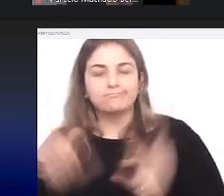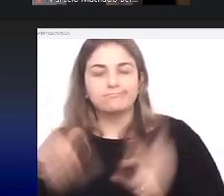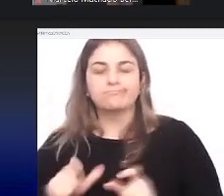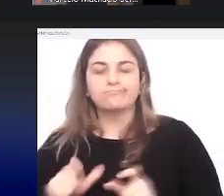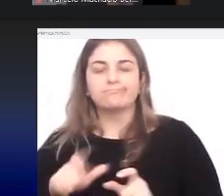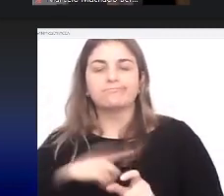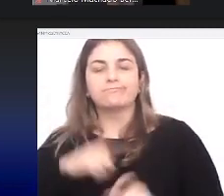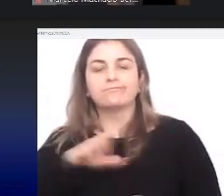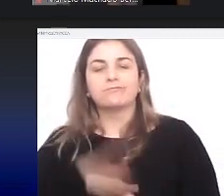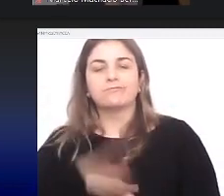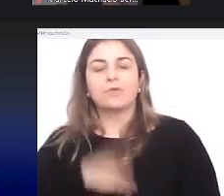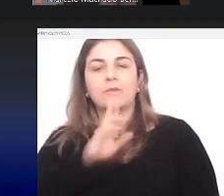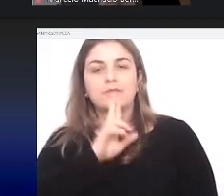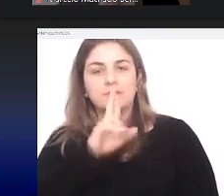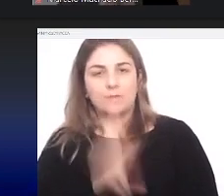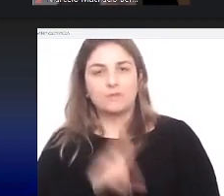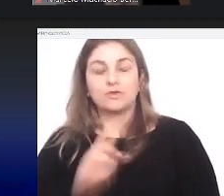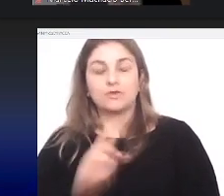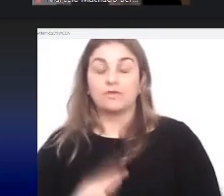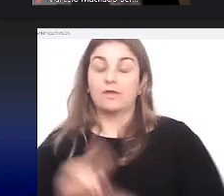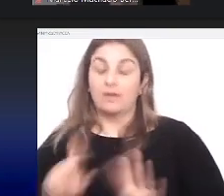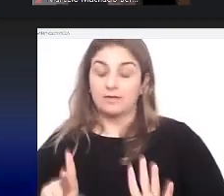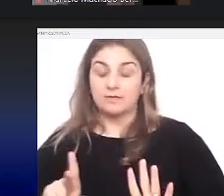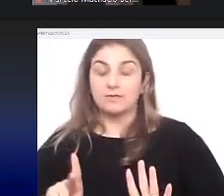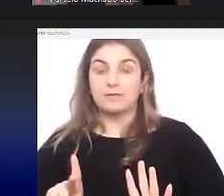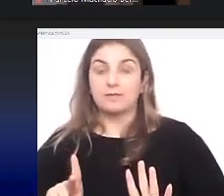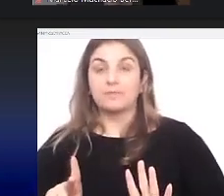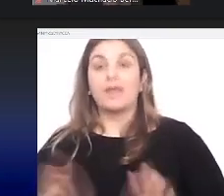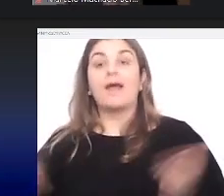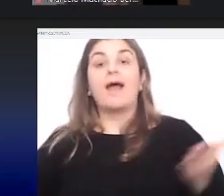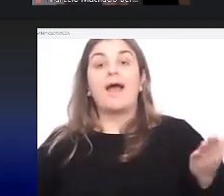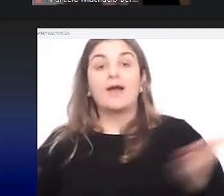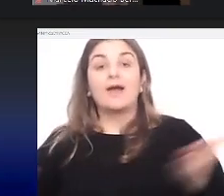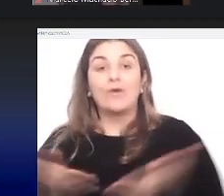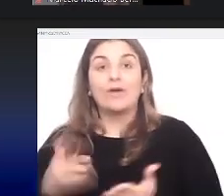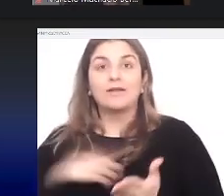E chegamos agora à justiça virtual